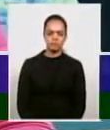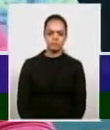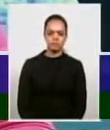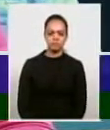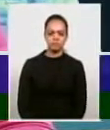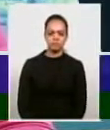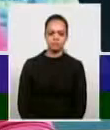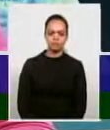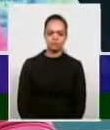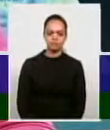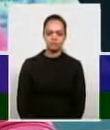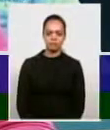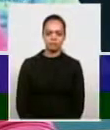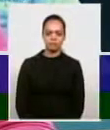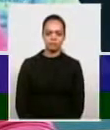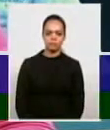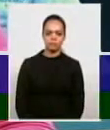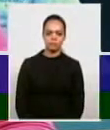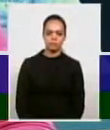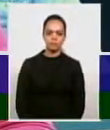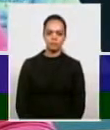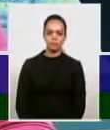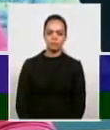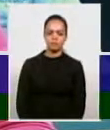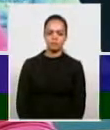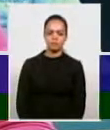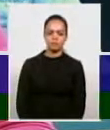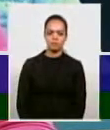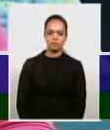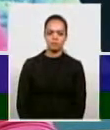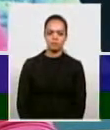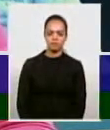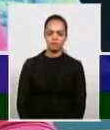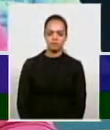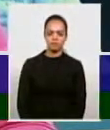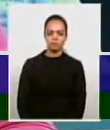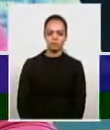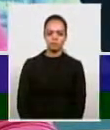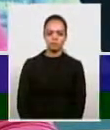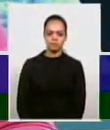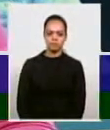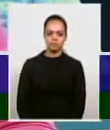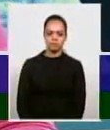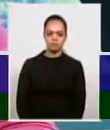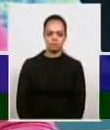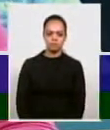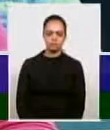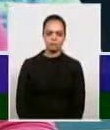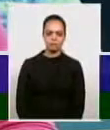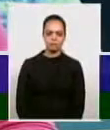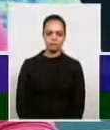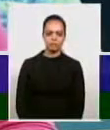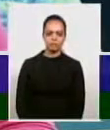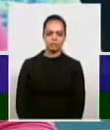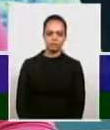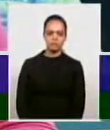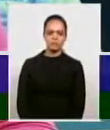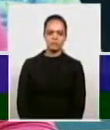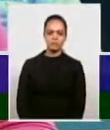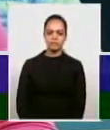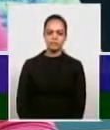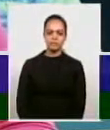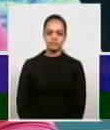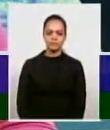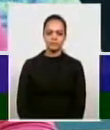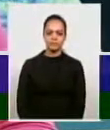que o projeto já havia sido protocolado pelo vereador Márcio Nobre. Quero então salientar a importância desse projeto, o